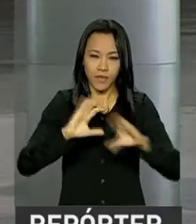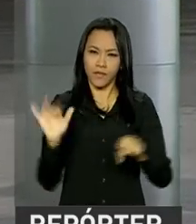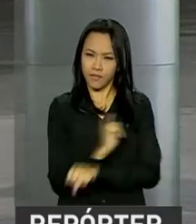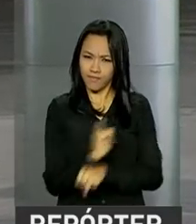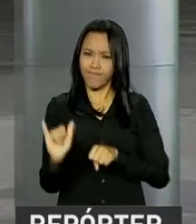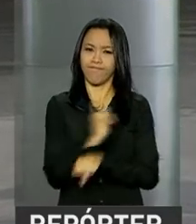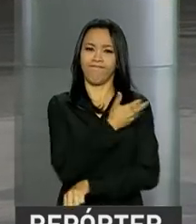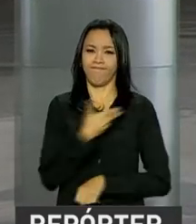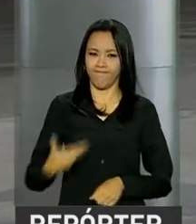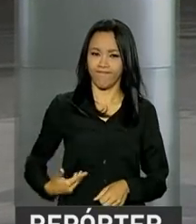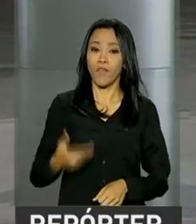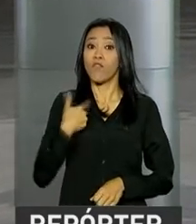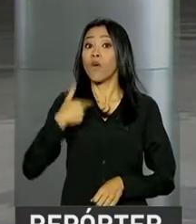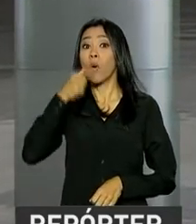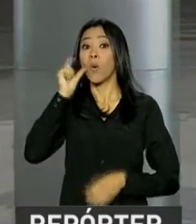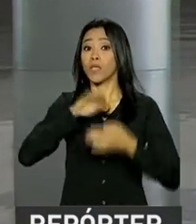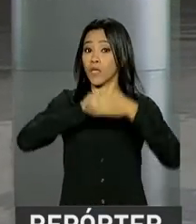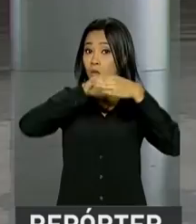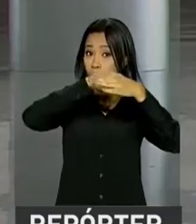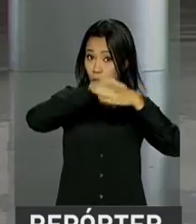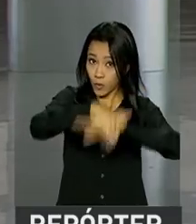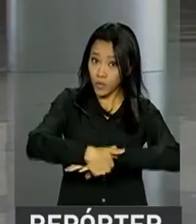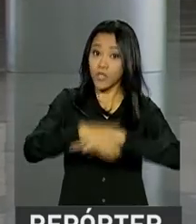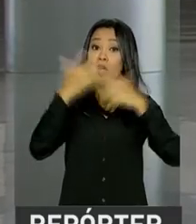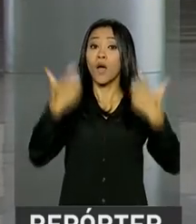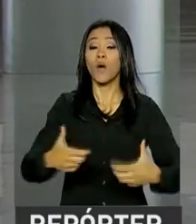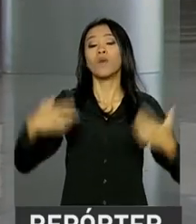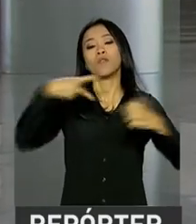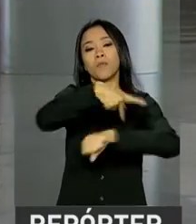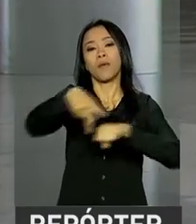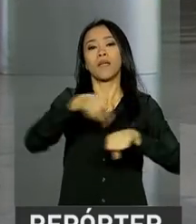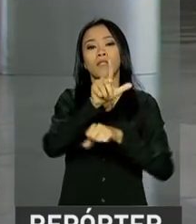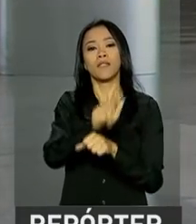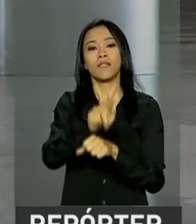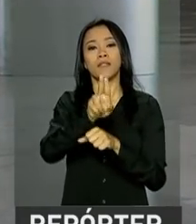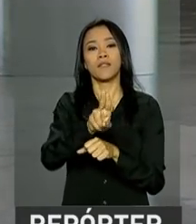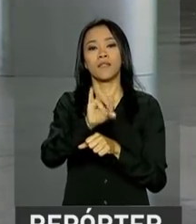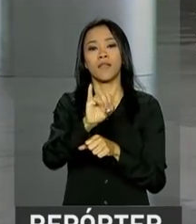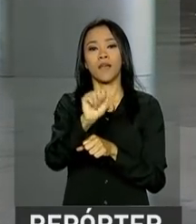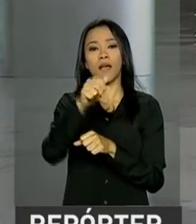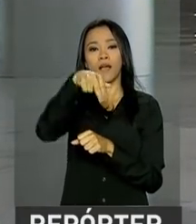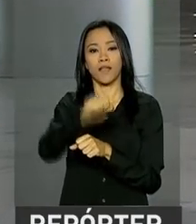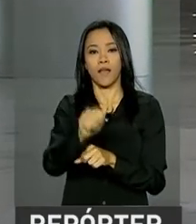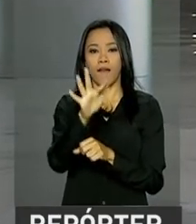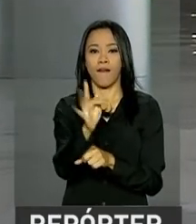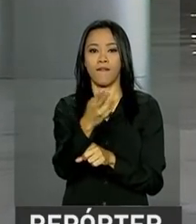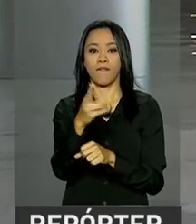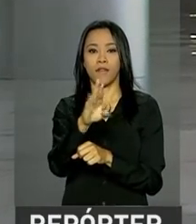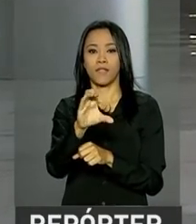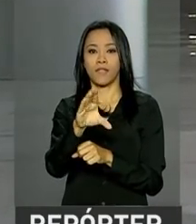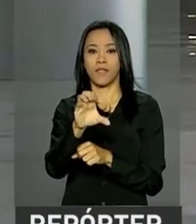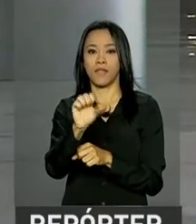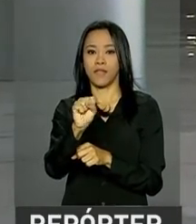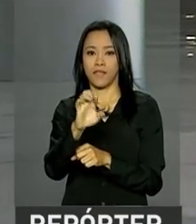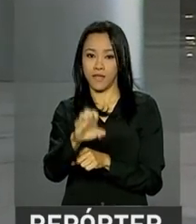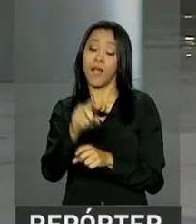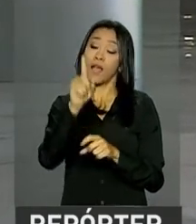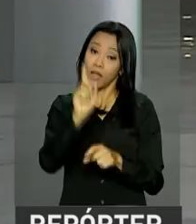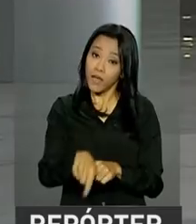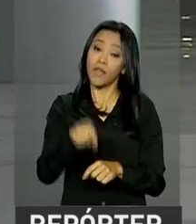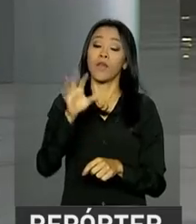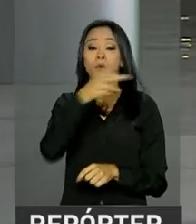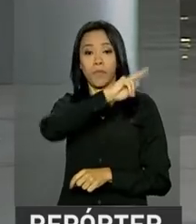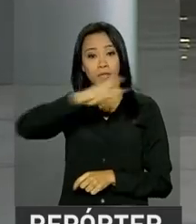ele partiu ontem à noite da guiana francesa e o presidente michel temer acompanhou em tempo real no comando da aeronáutica aqui em